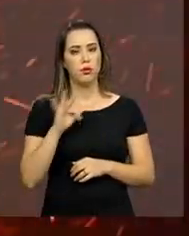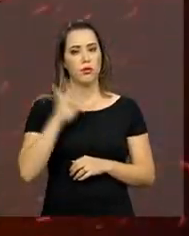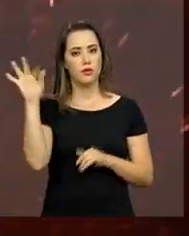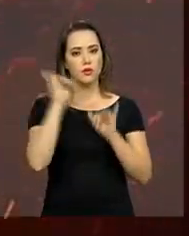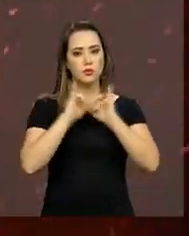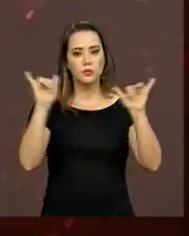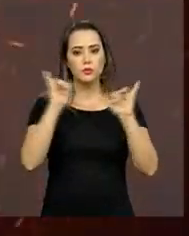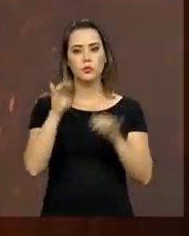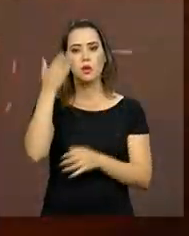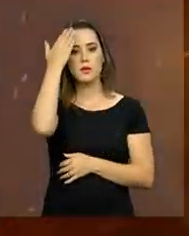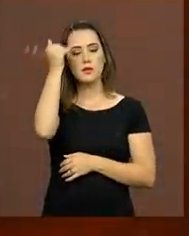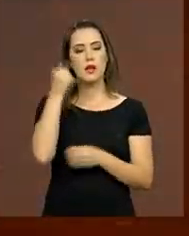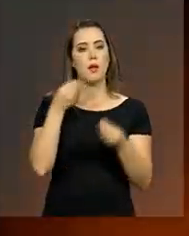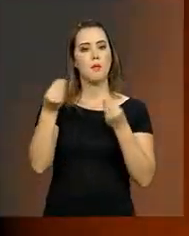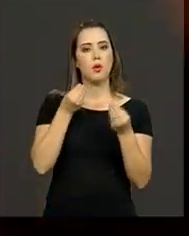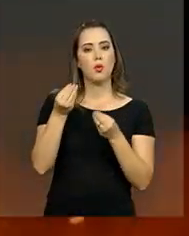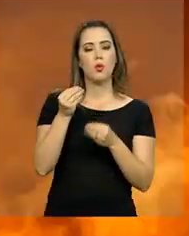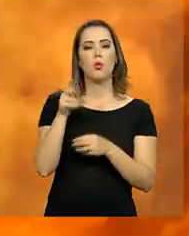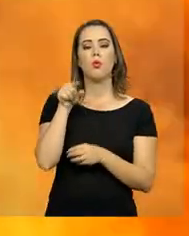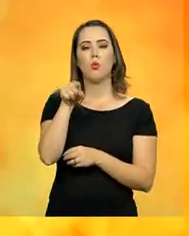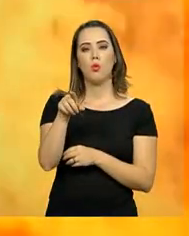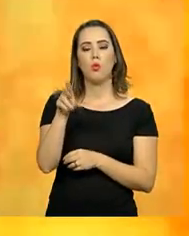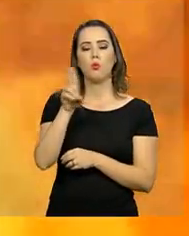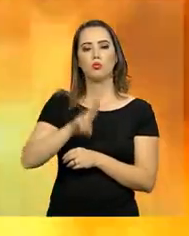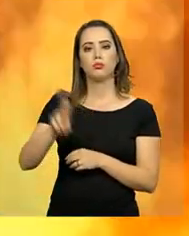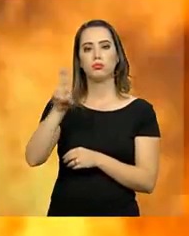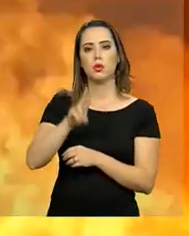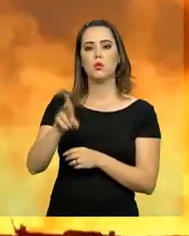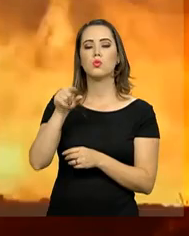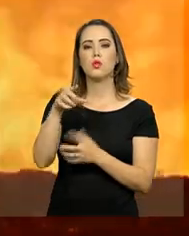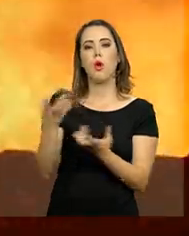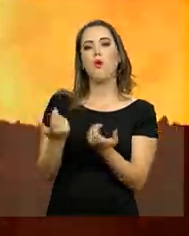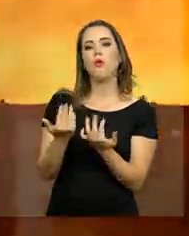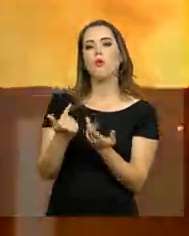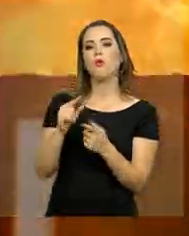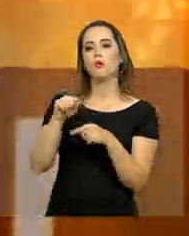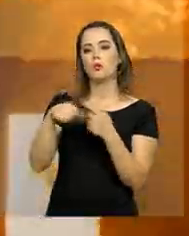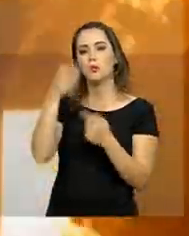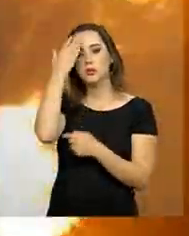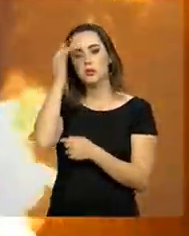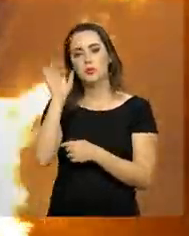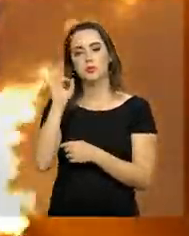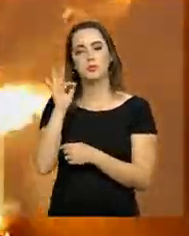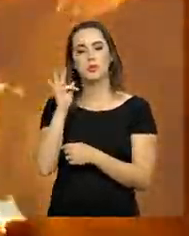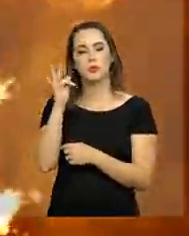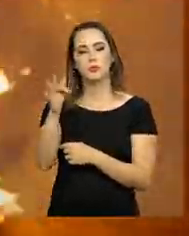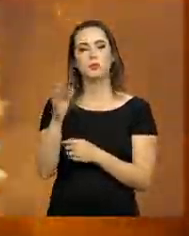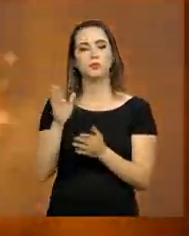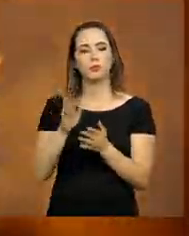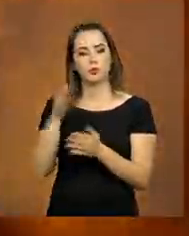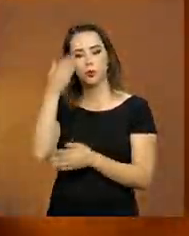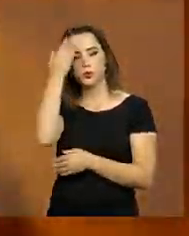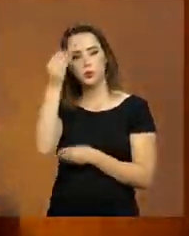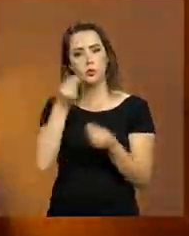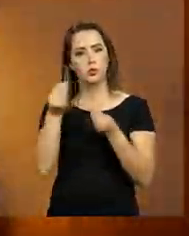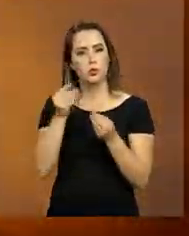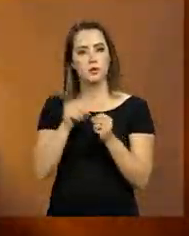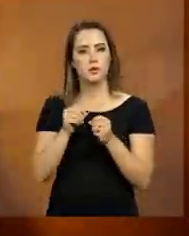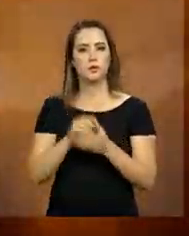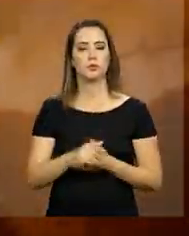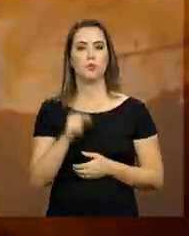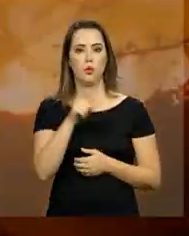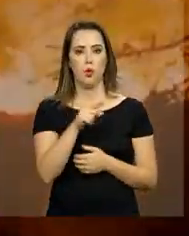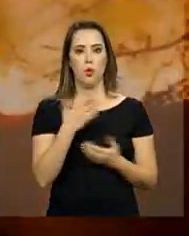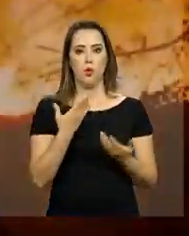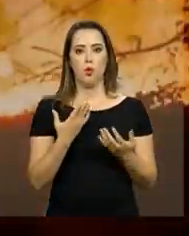saiba lidar com fogo para não lidar com as conseqüências de fogo nessa época de seca pode ficar incontrolável